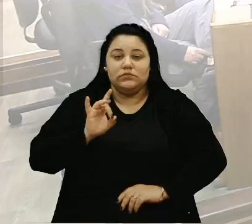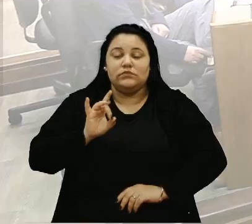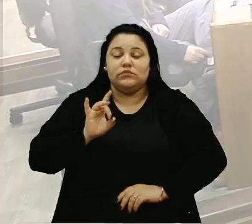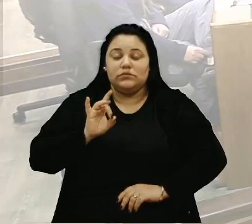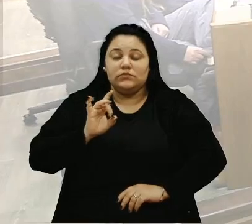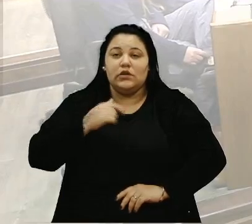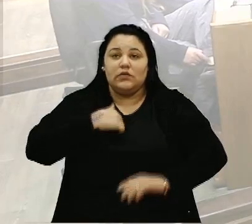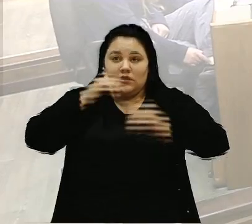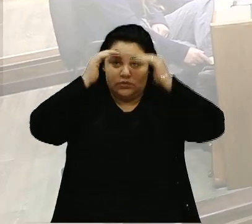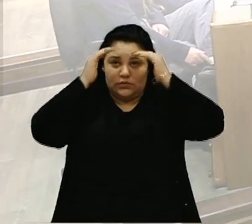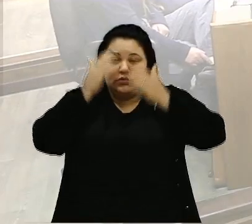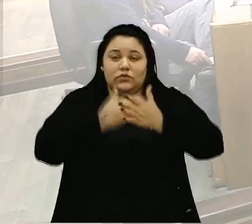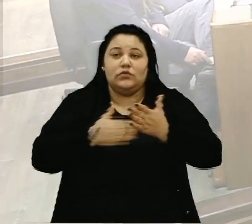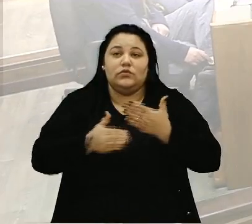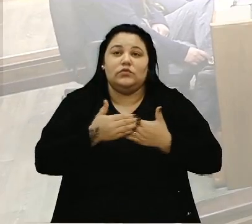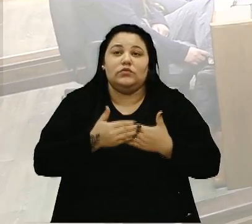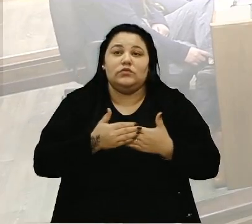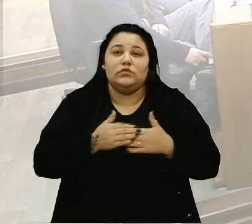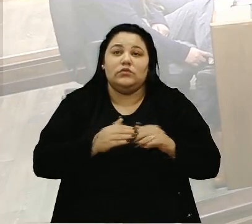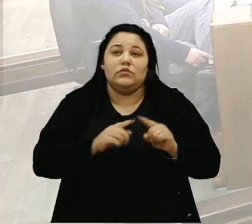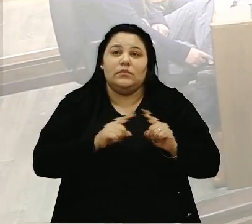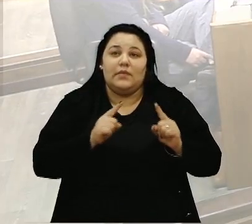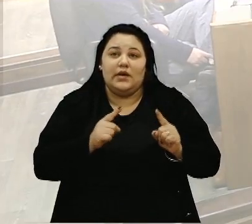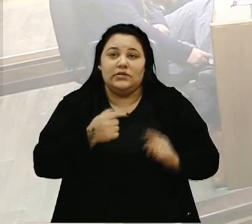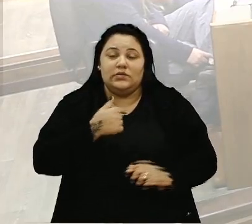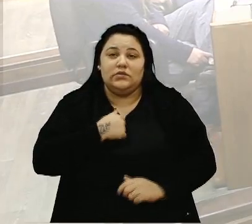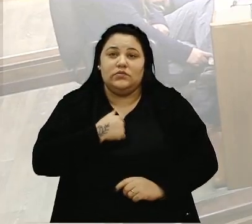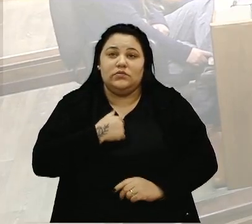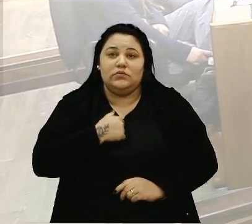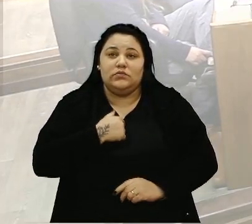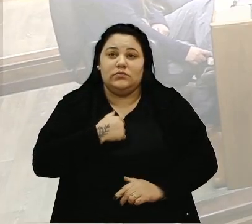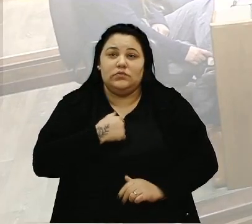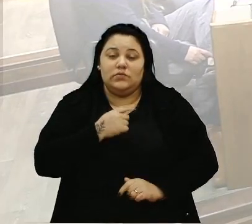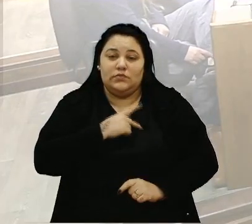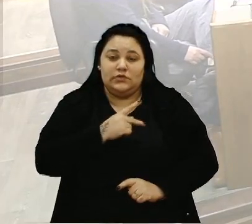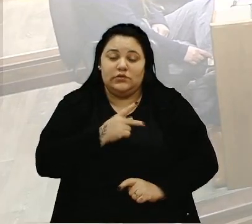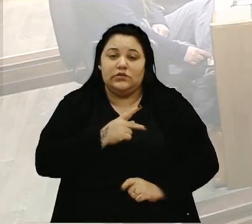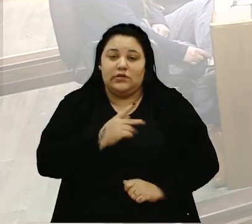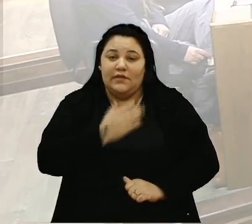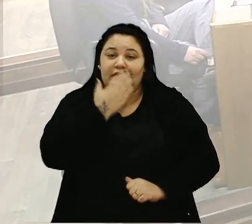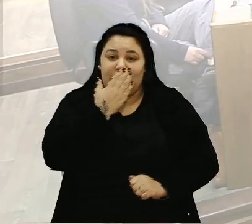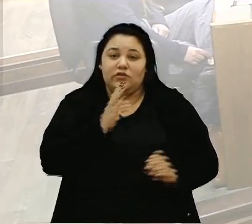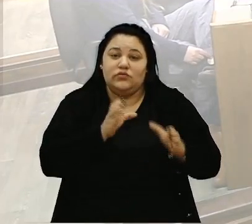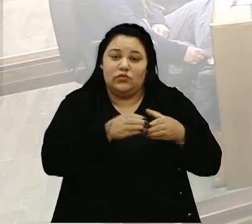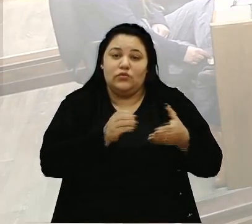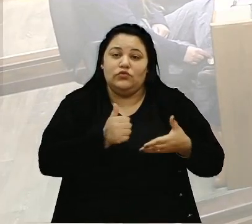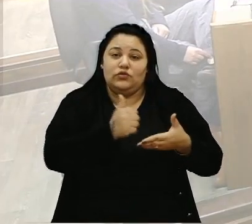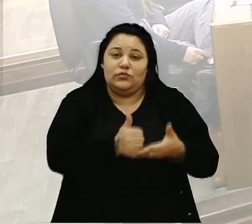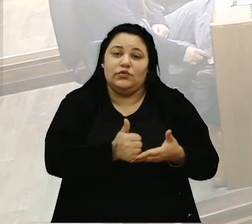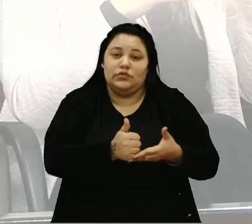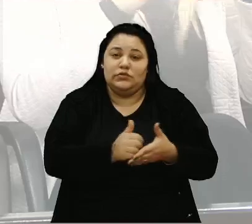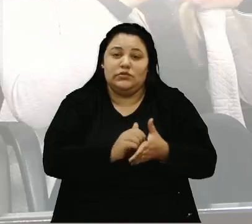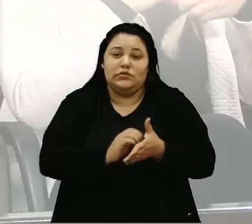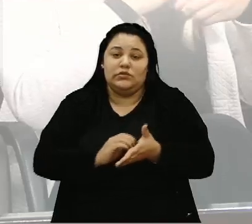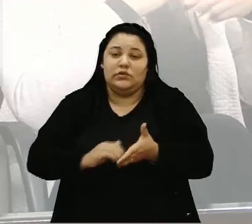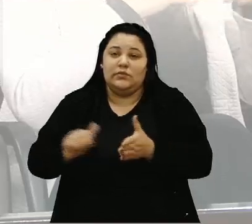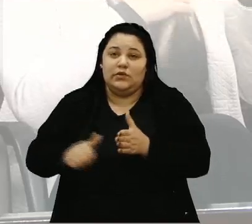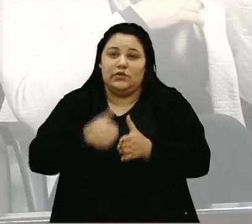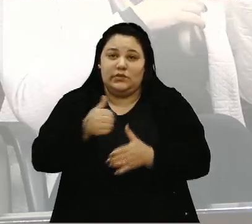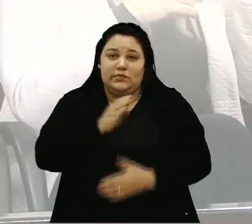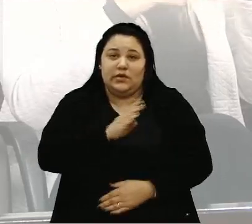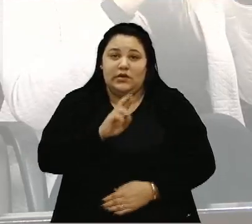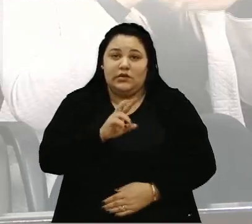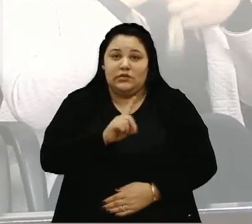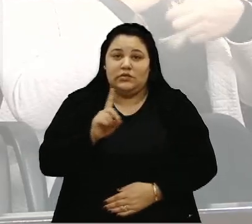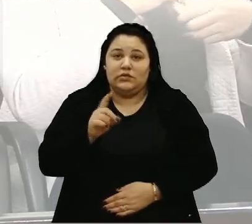um colega. Mas eu sou presidente da frente parlamentar, das melhorias da BR-116 e Rota